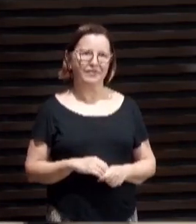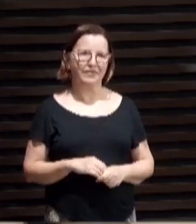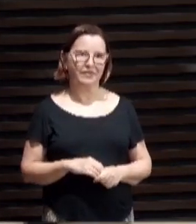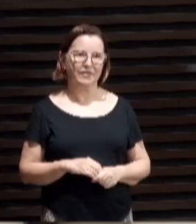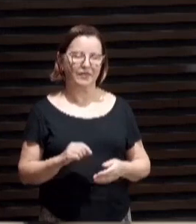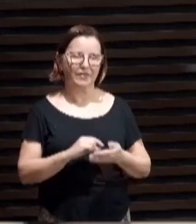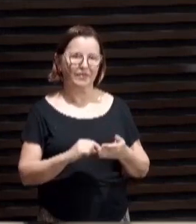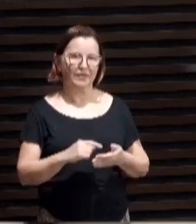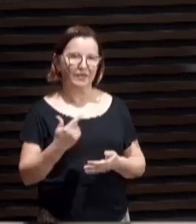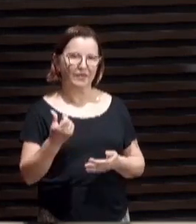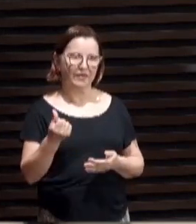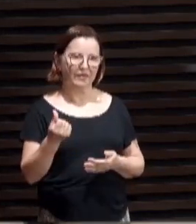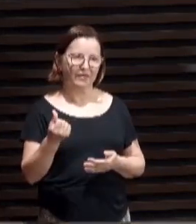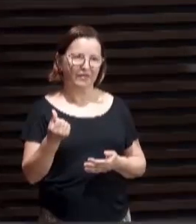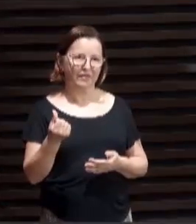Versículo 26.